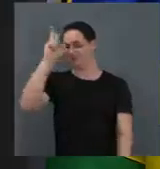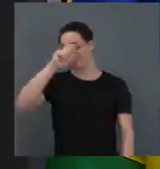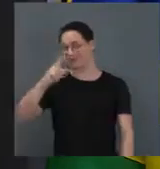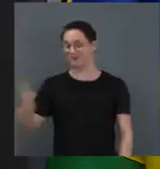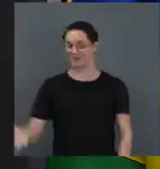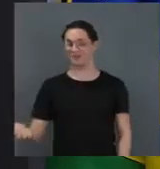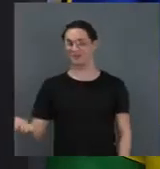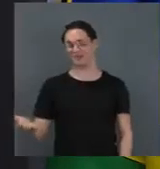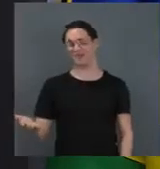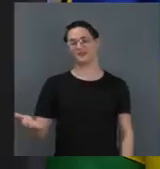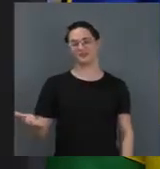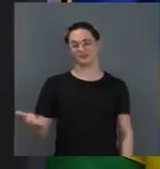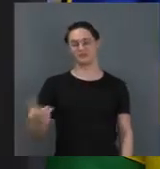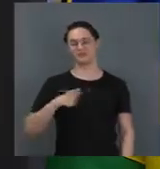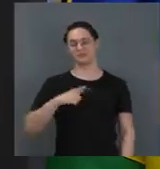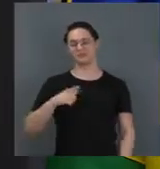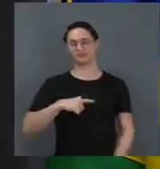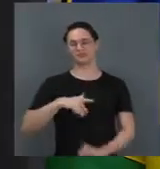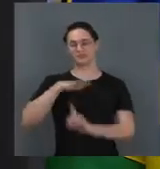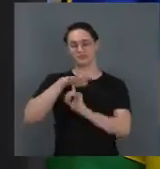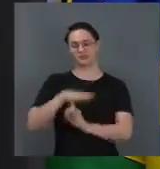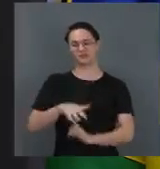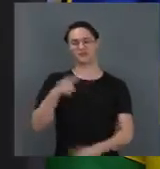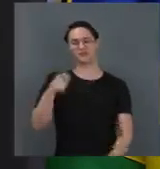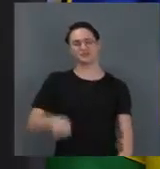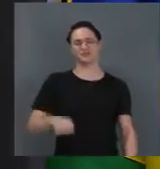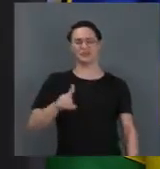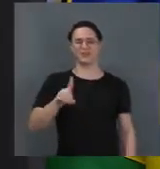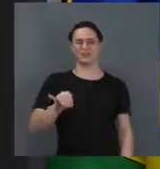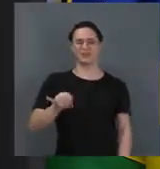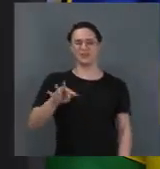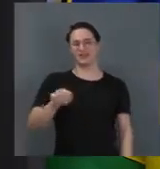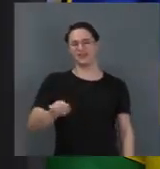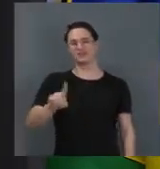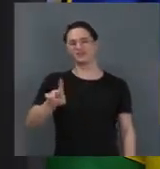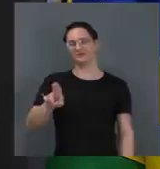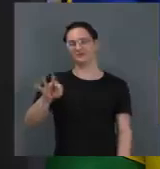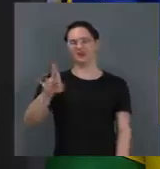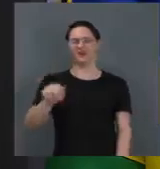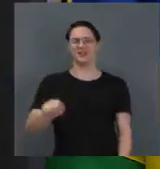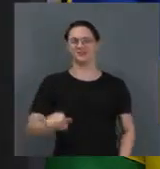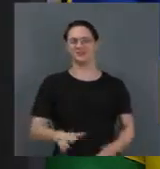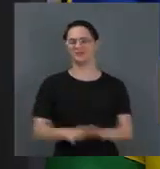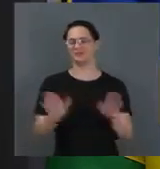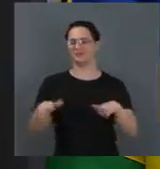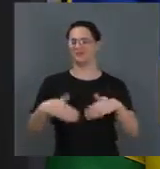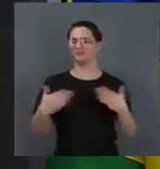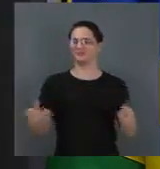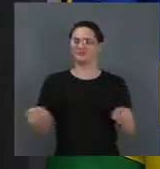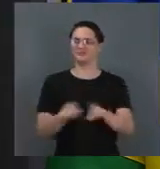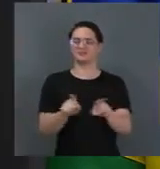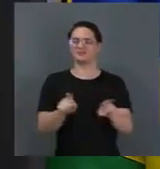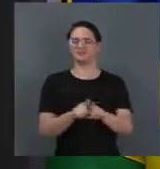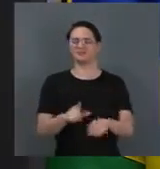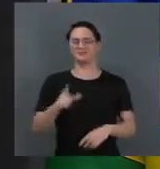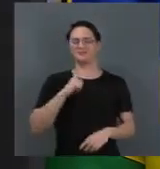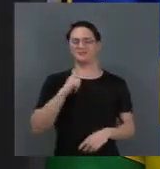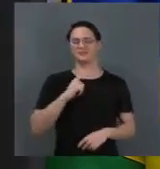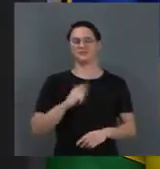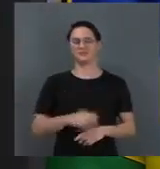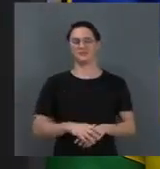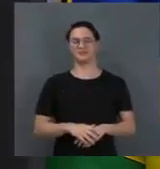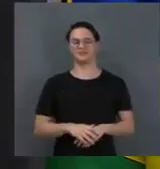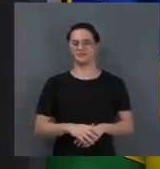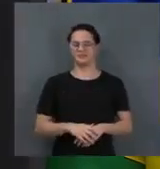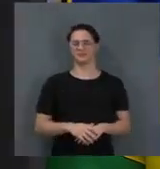do funcionamento das ditaduras no mundo verificam que a censura é sempre um dos seus principais instrumentos